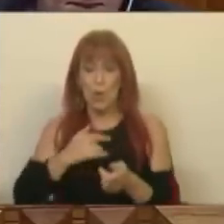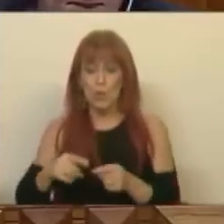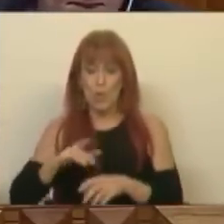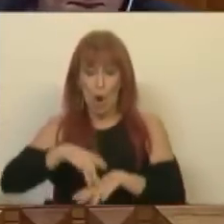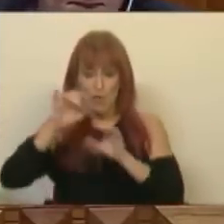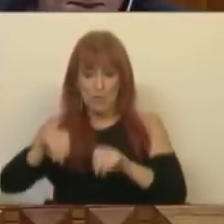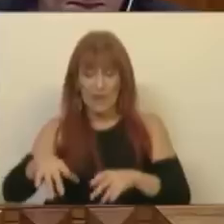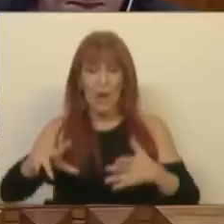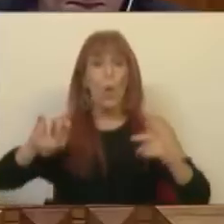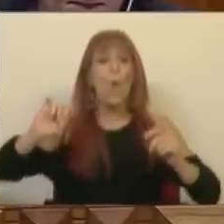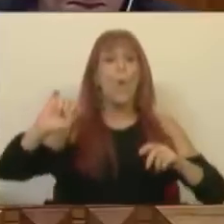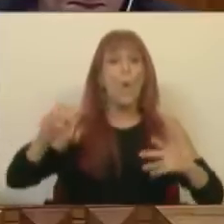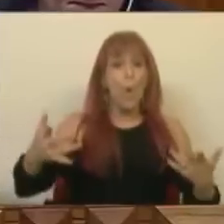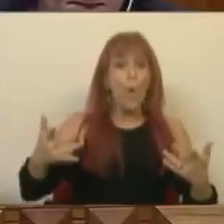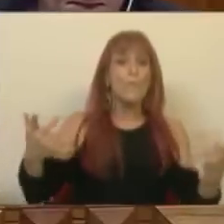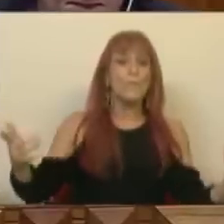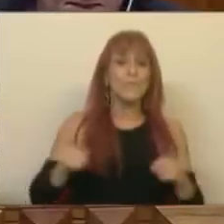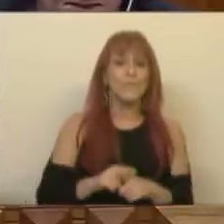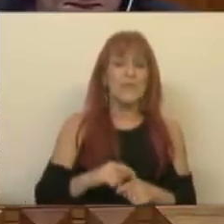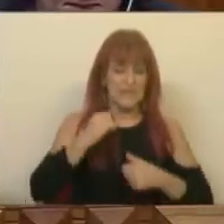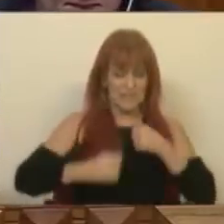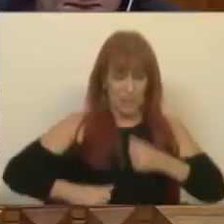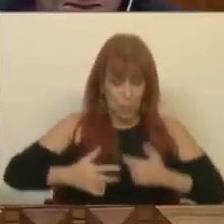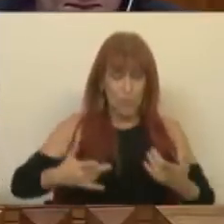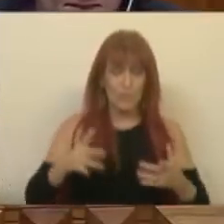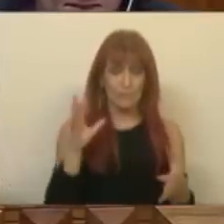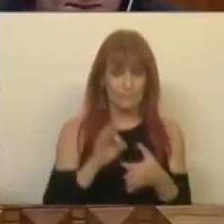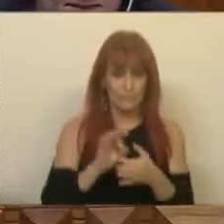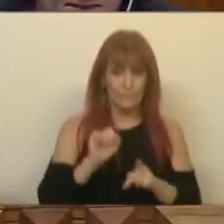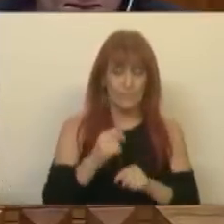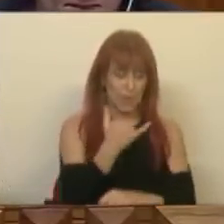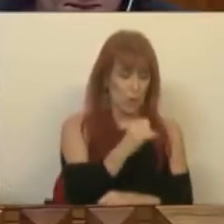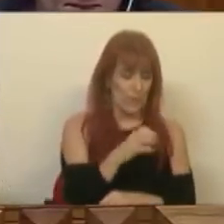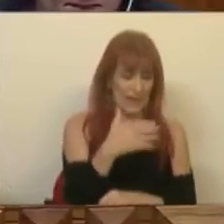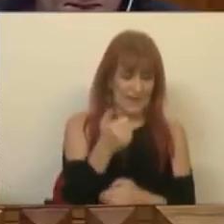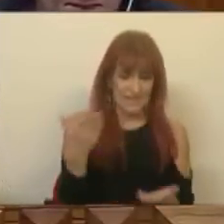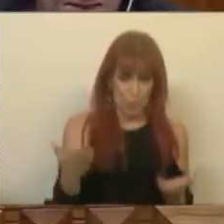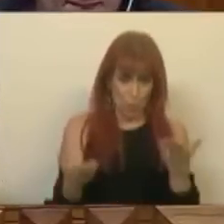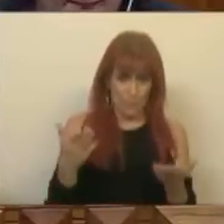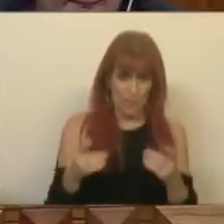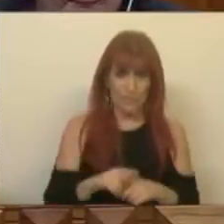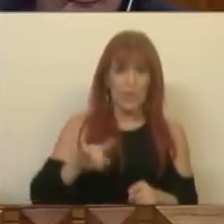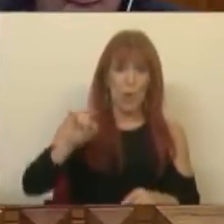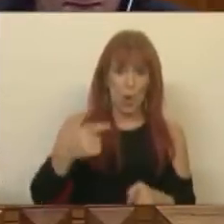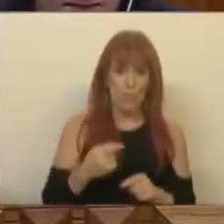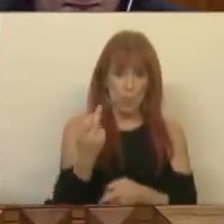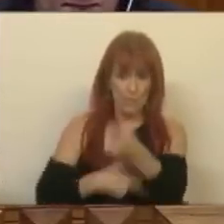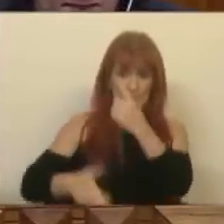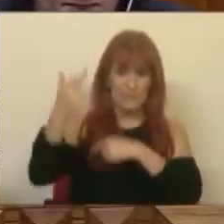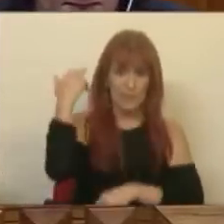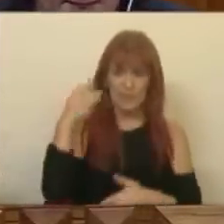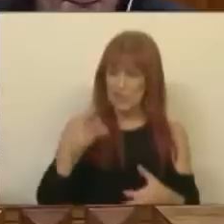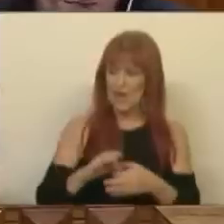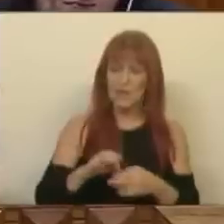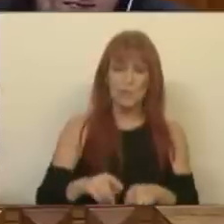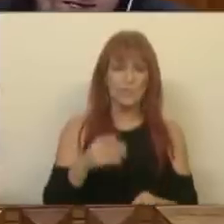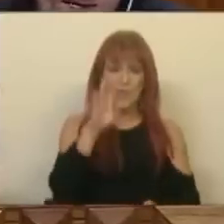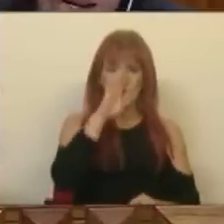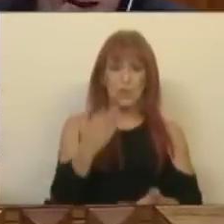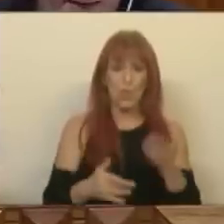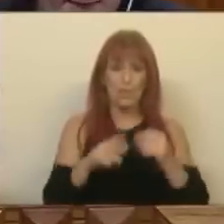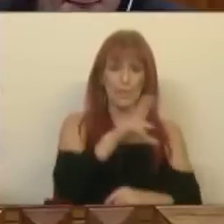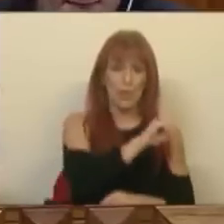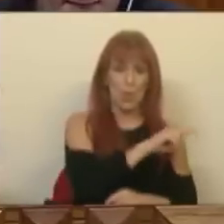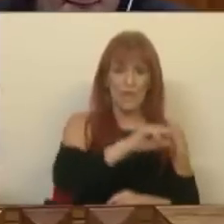quer na de cirurgias relativamente a 2015 mesmo o ano passado se compararmos